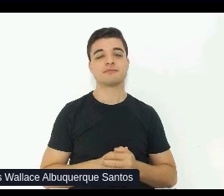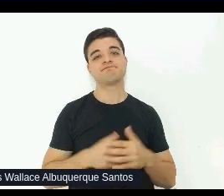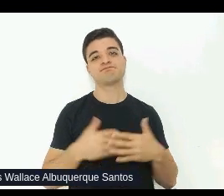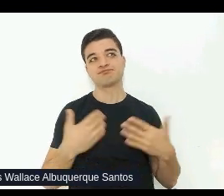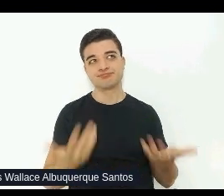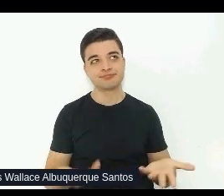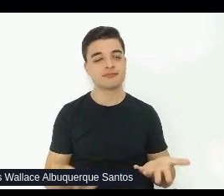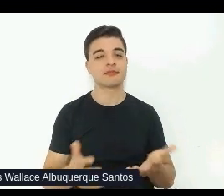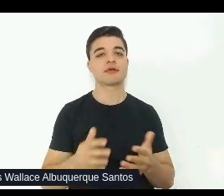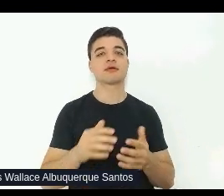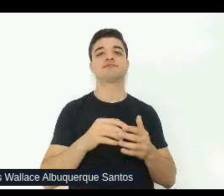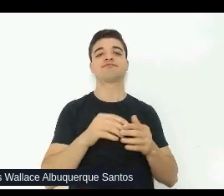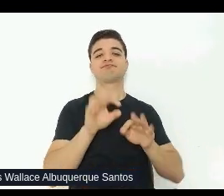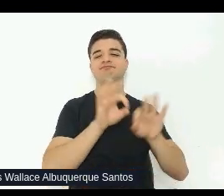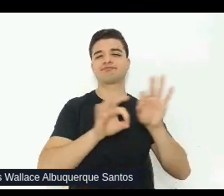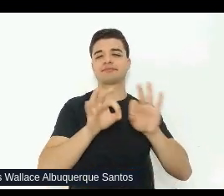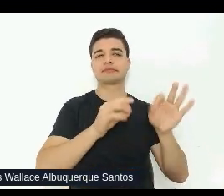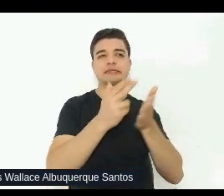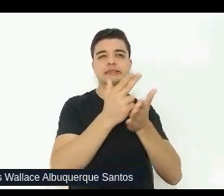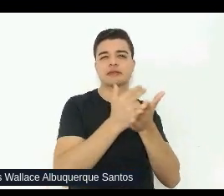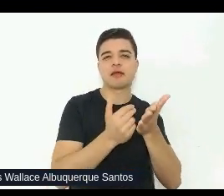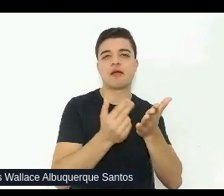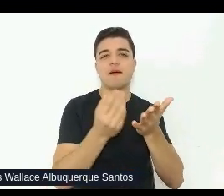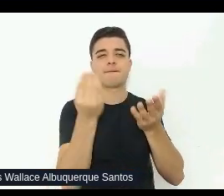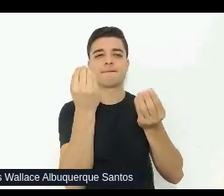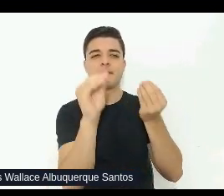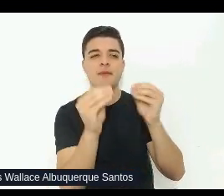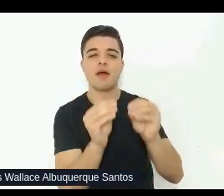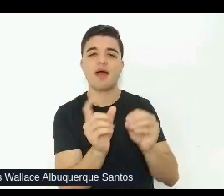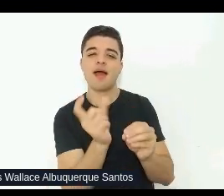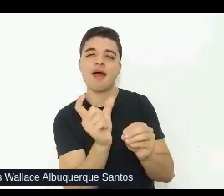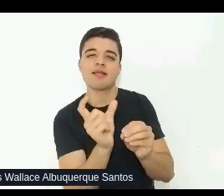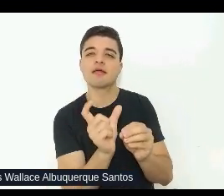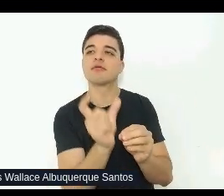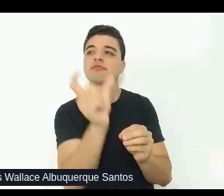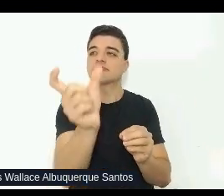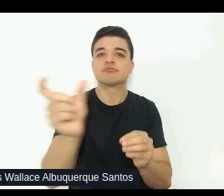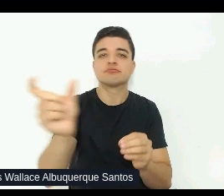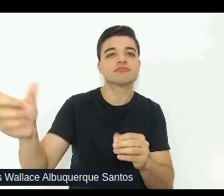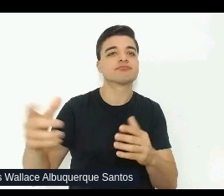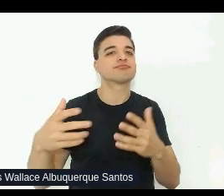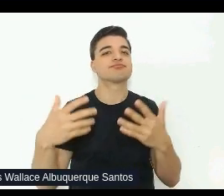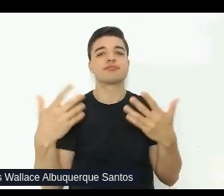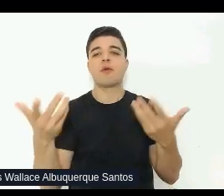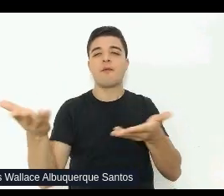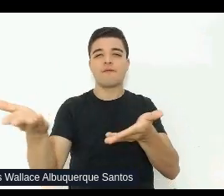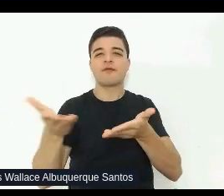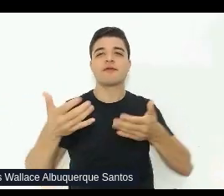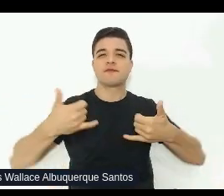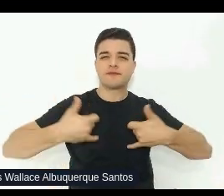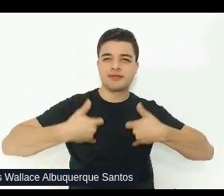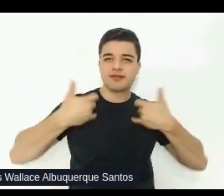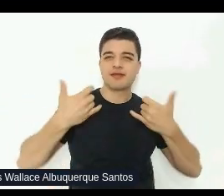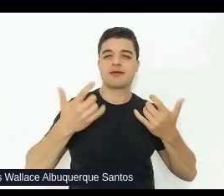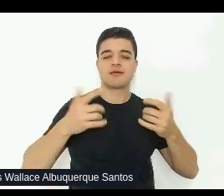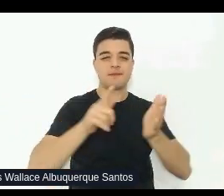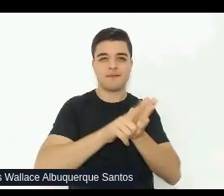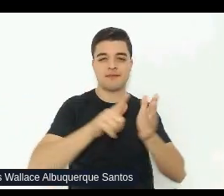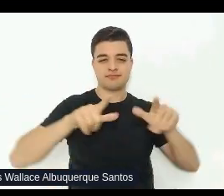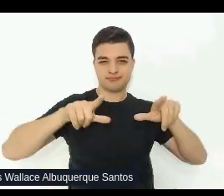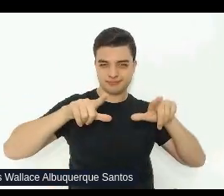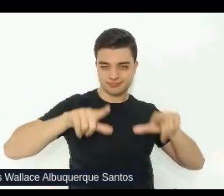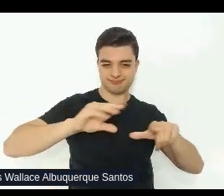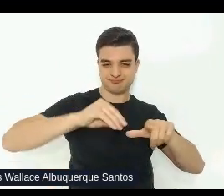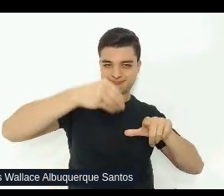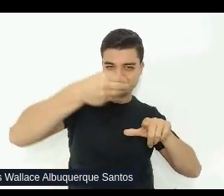criação de cartão de visita, folder, convite de aniversário. Até hoje eu faço convite de aniversário, né? O pessoal